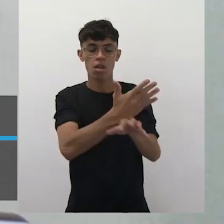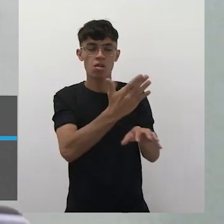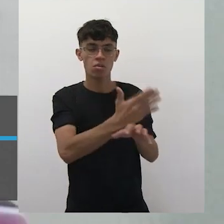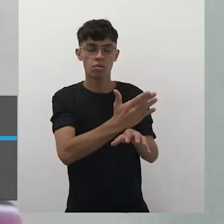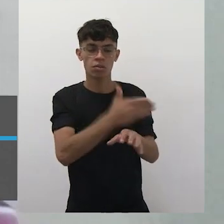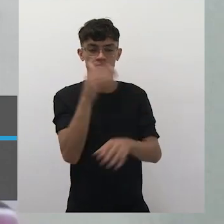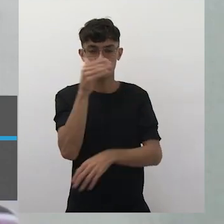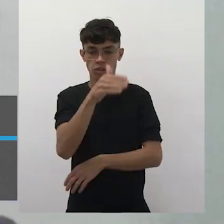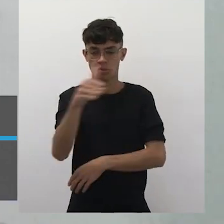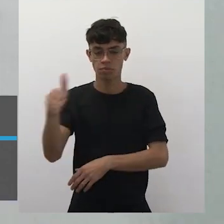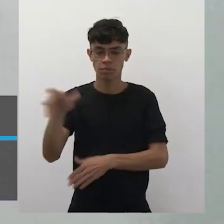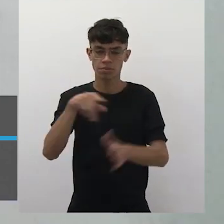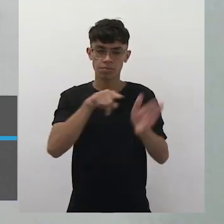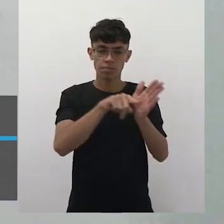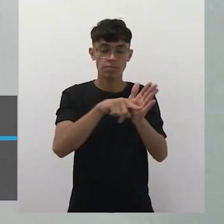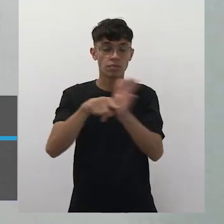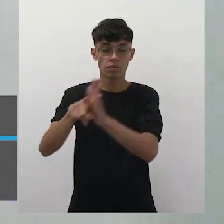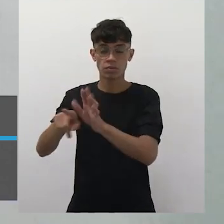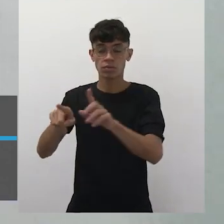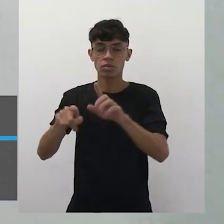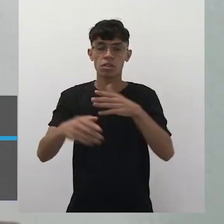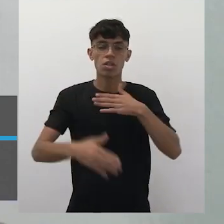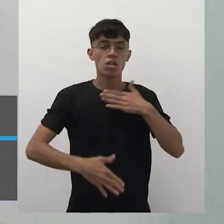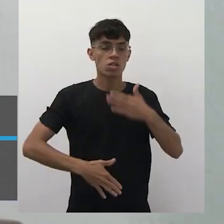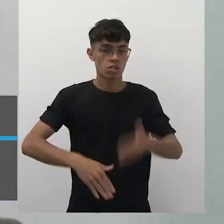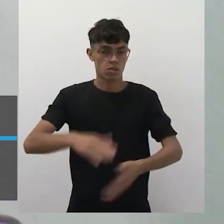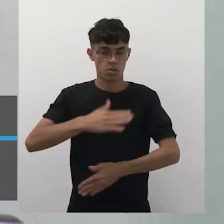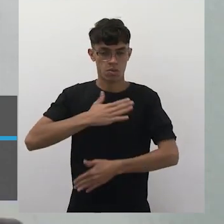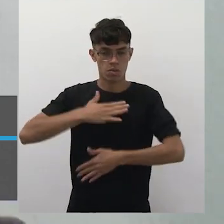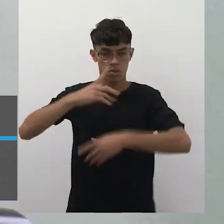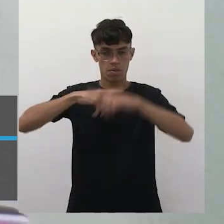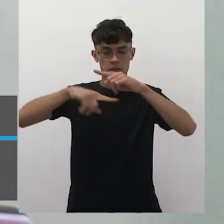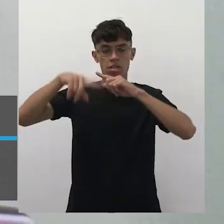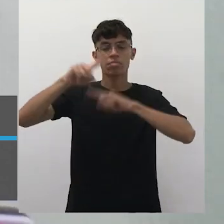social para promover a saúde física e mental.